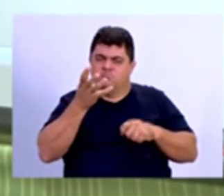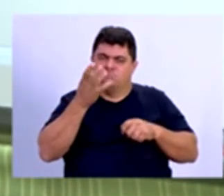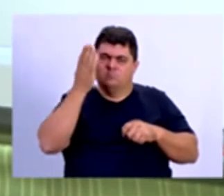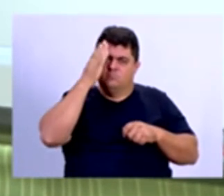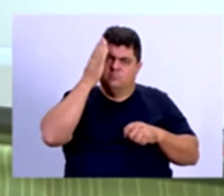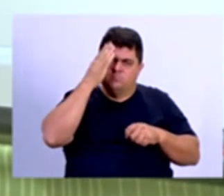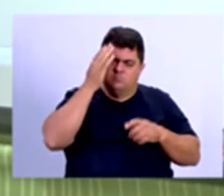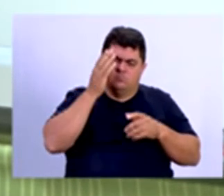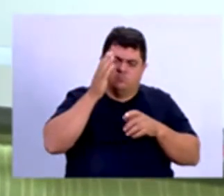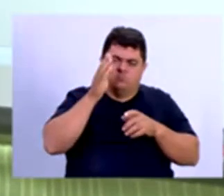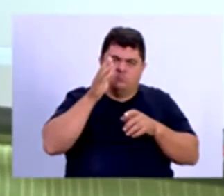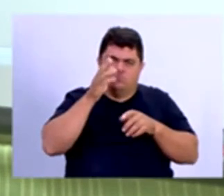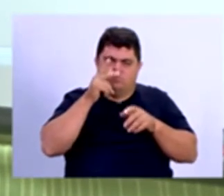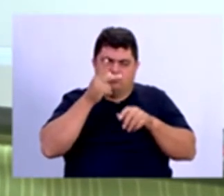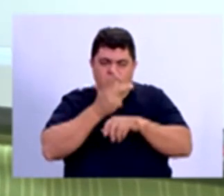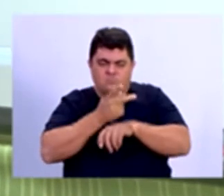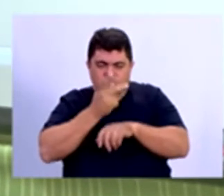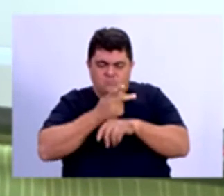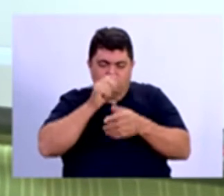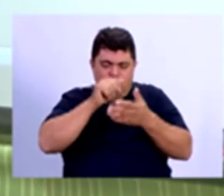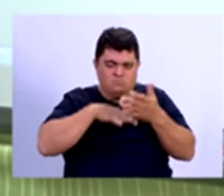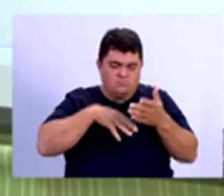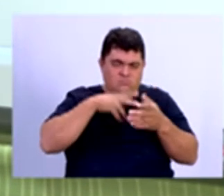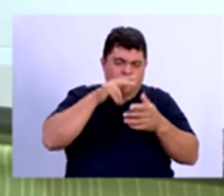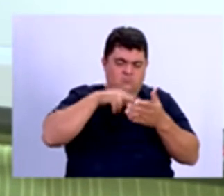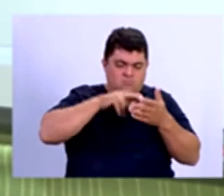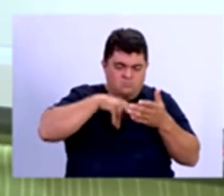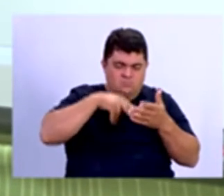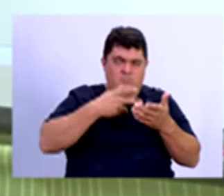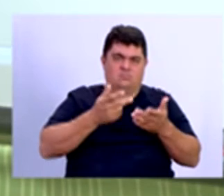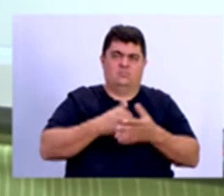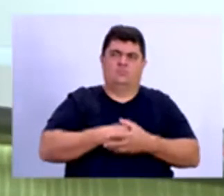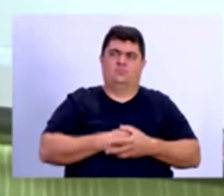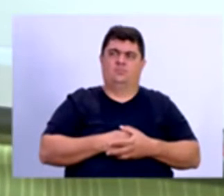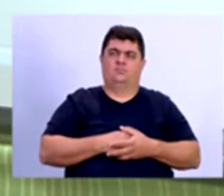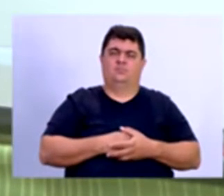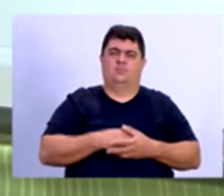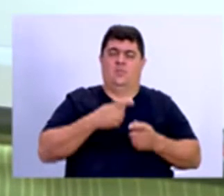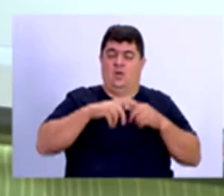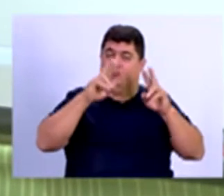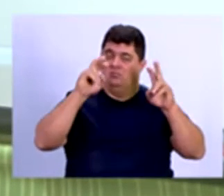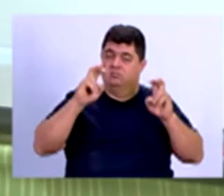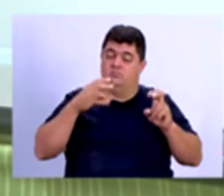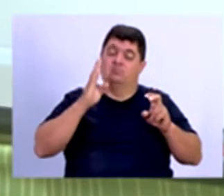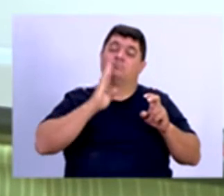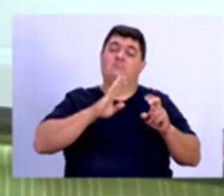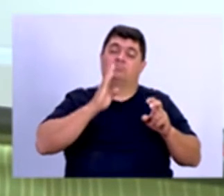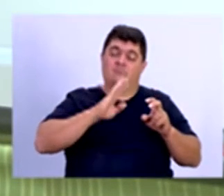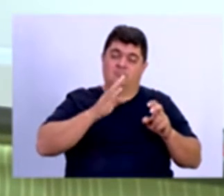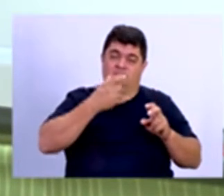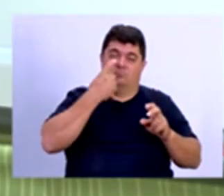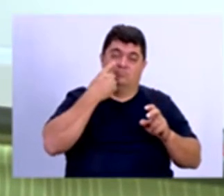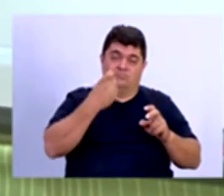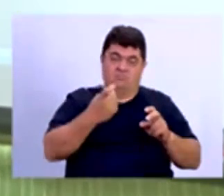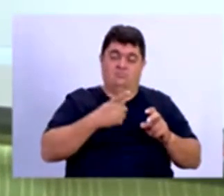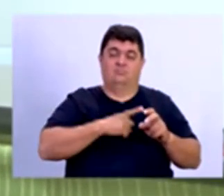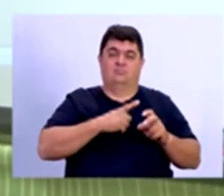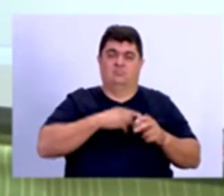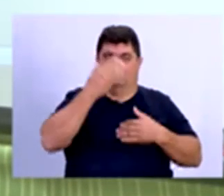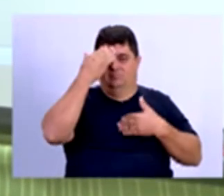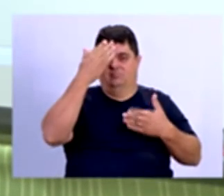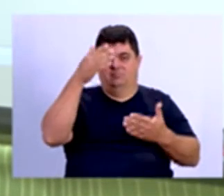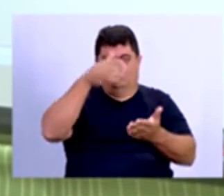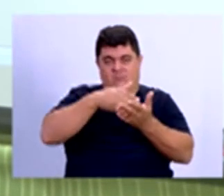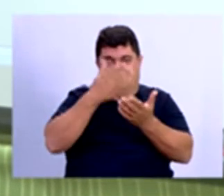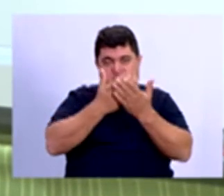curiosidade de poder ler o material didático pelos assuntos interessantes que esse material tem obrigado a